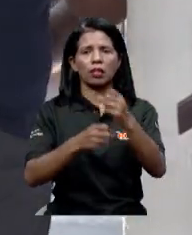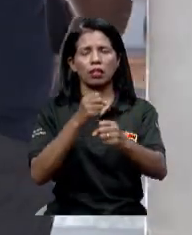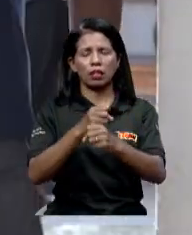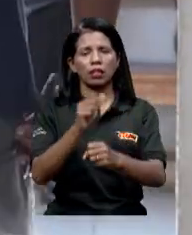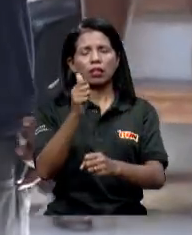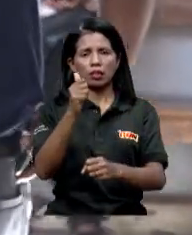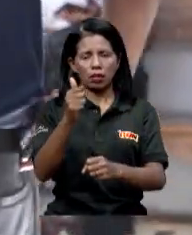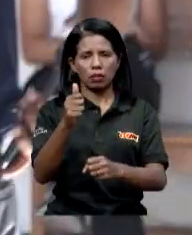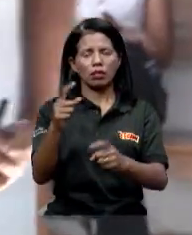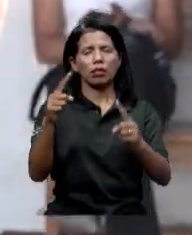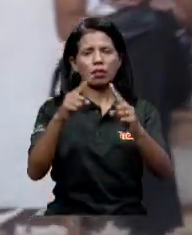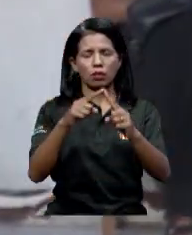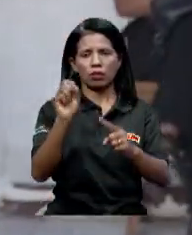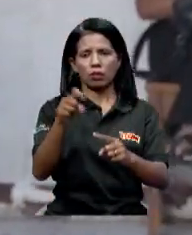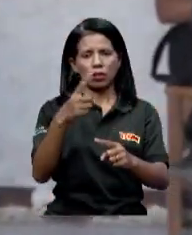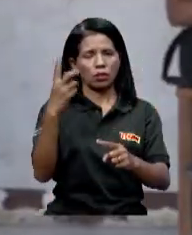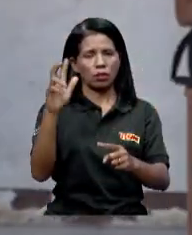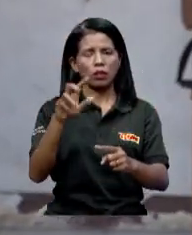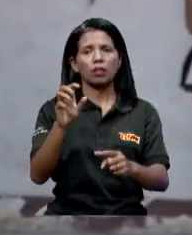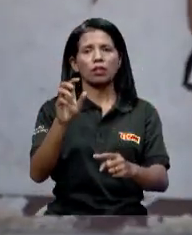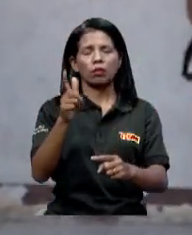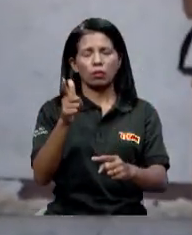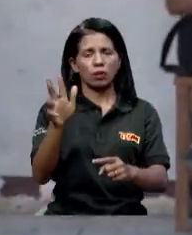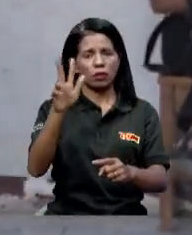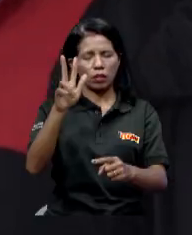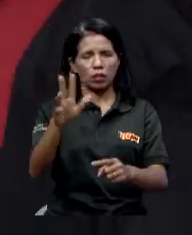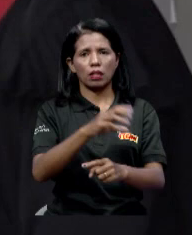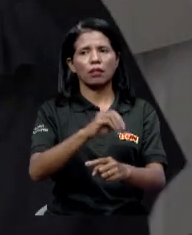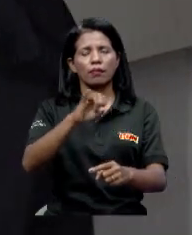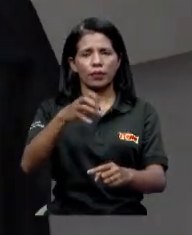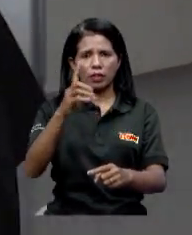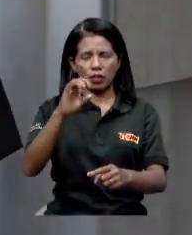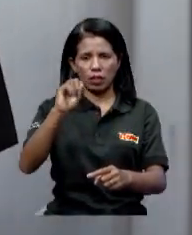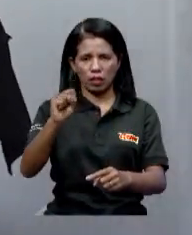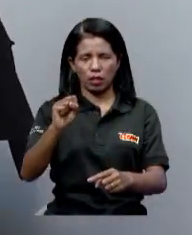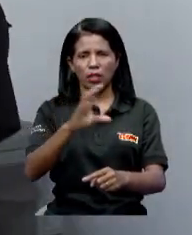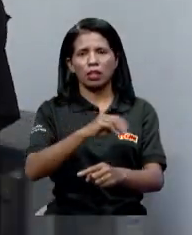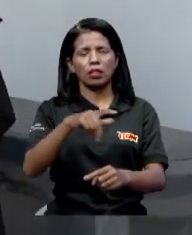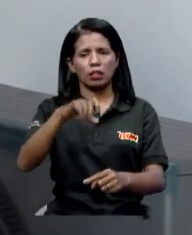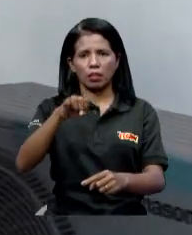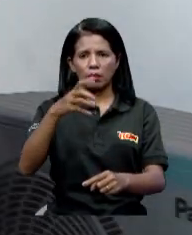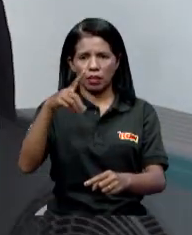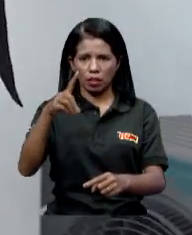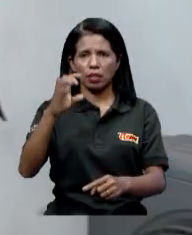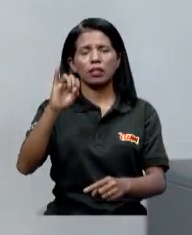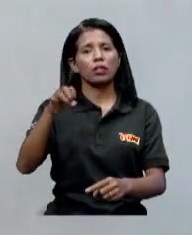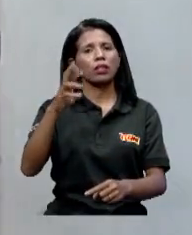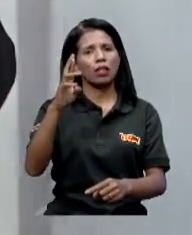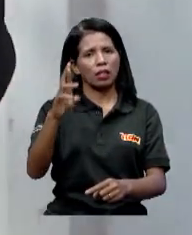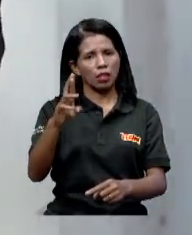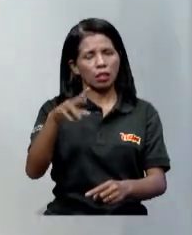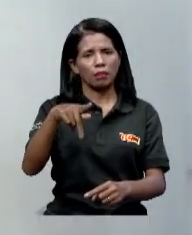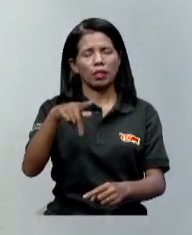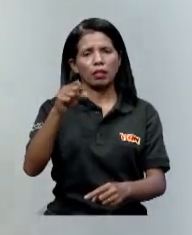Racintolo, barguido Sanulo Racinda, o inicial JCR, ZCR, ZGPD, JR,